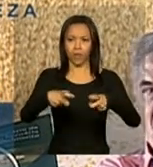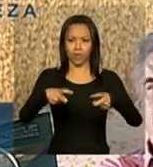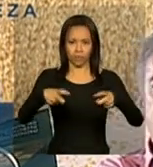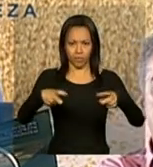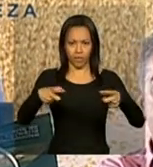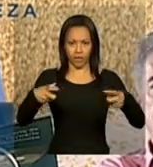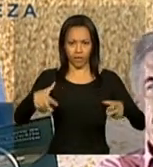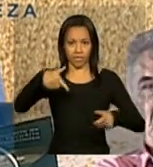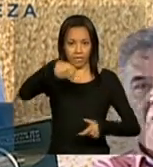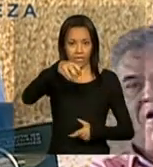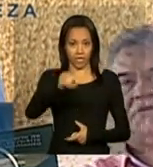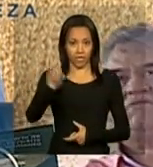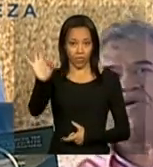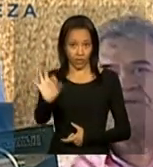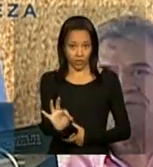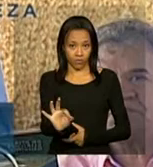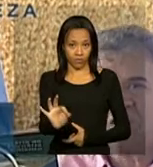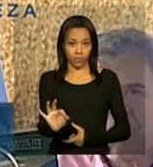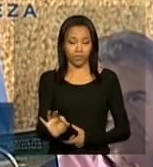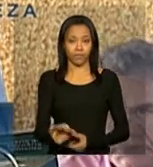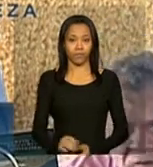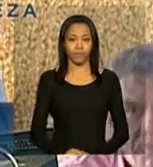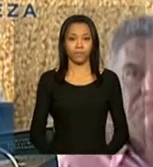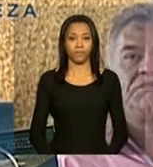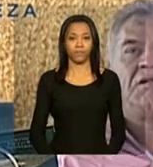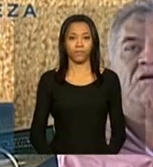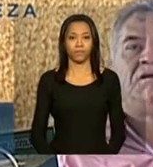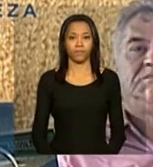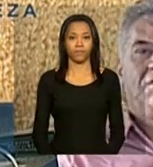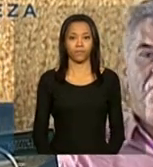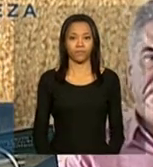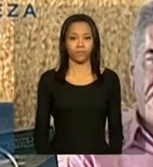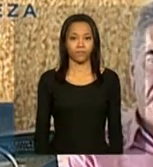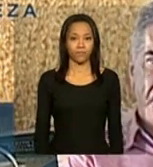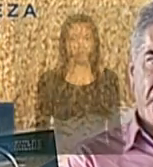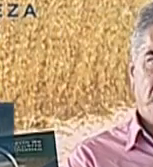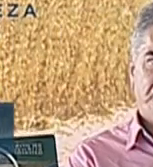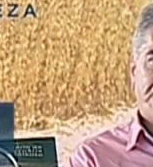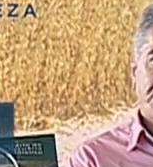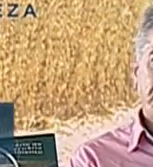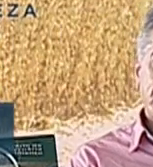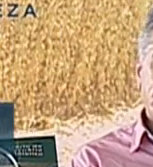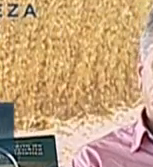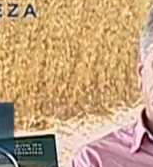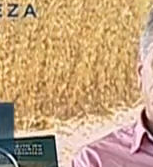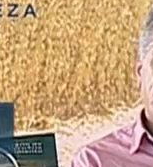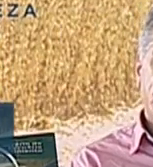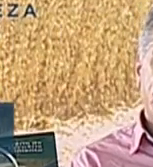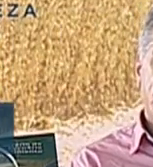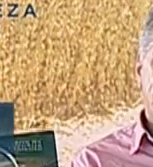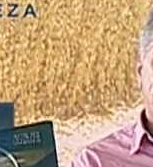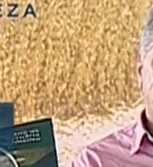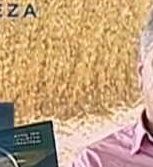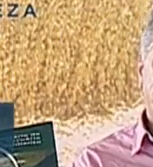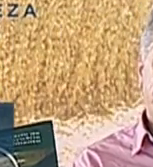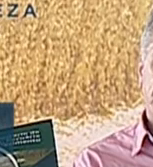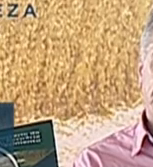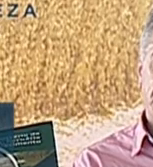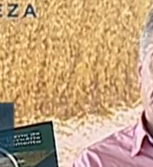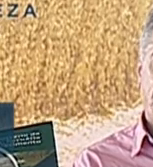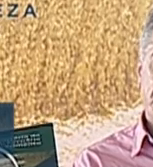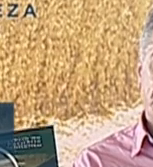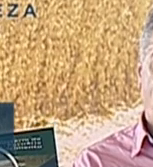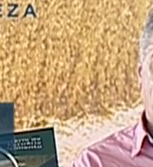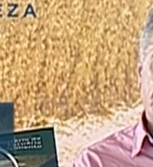70% na produção em apenas 10 anos, numa área cultivada que aumentou